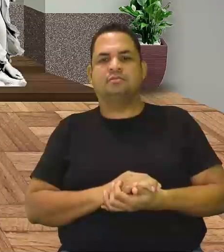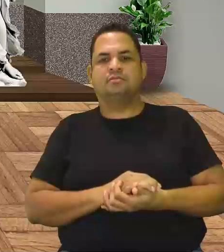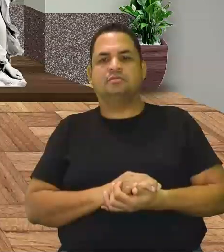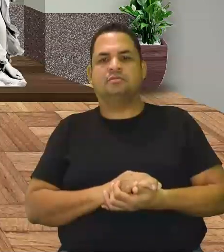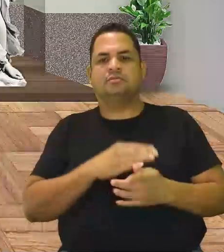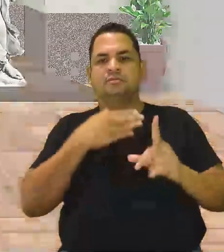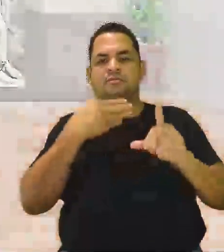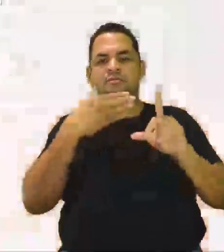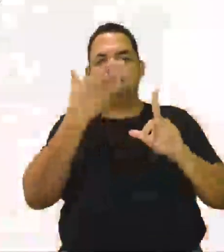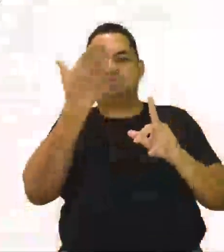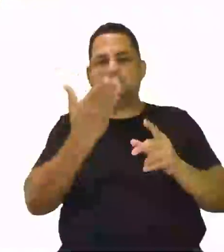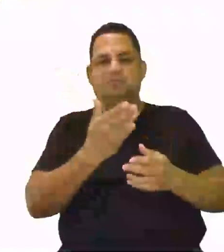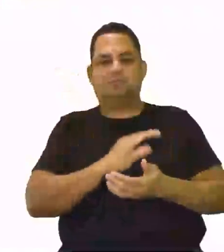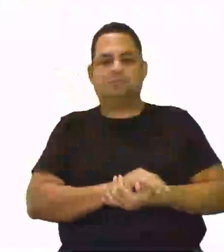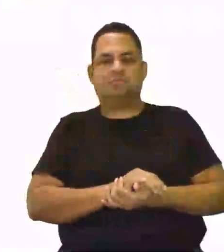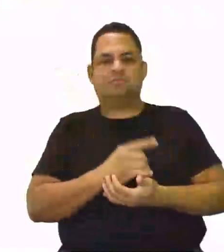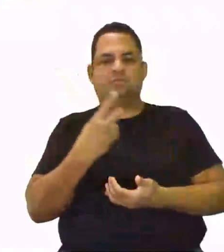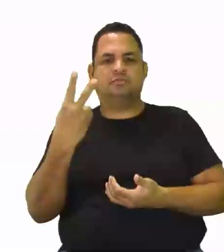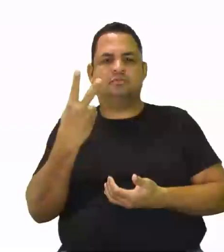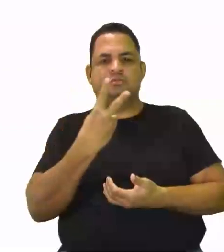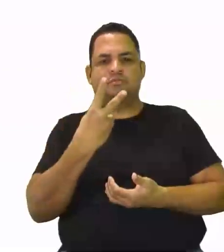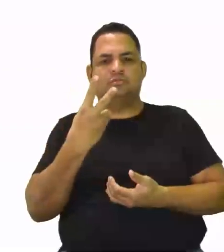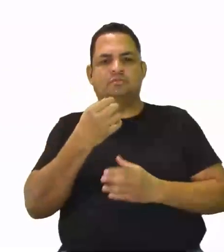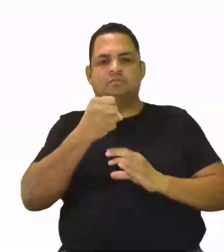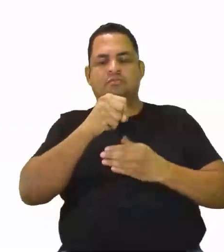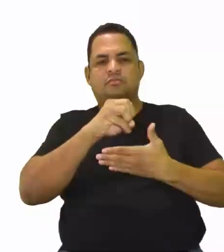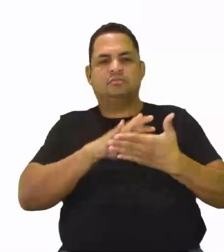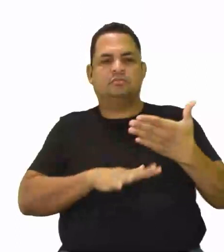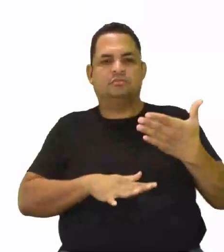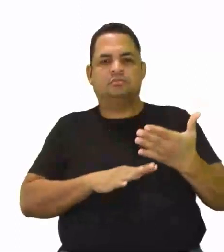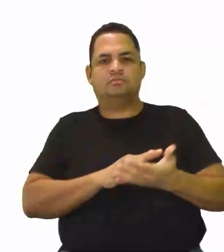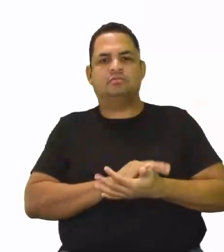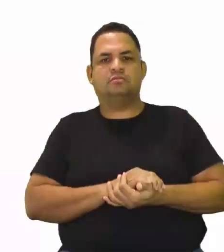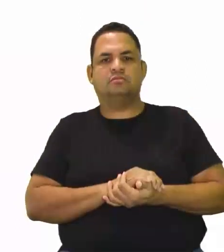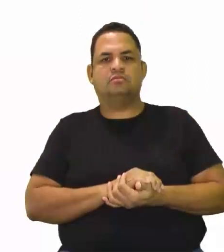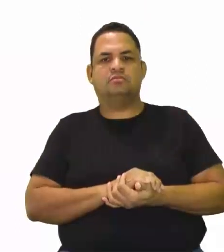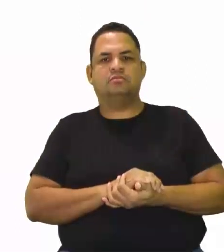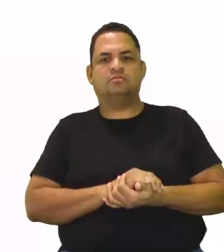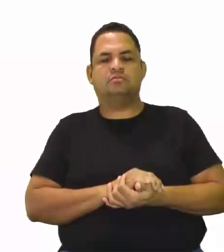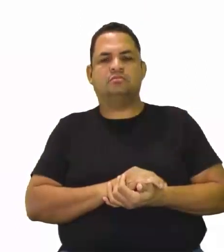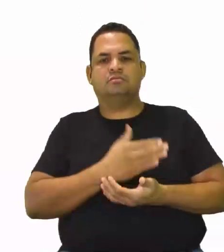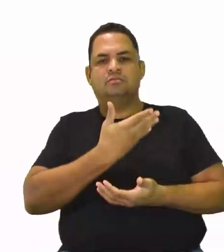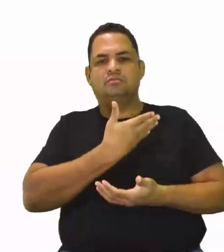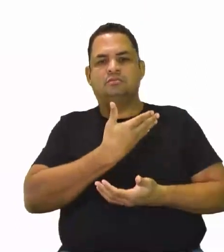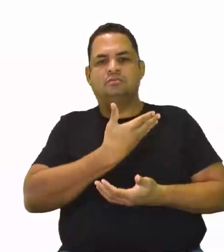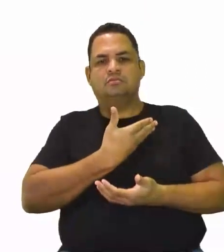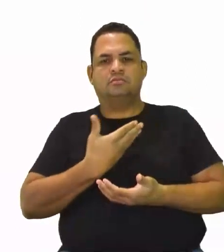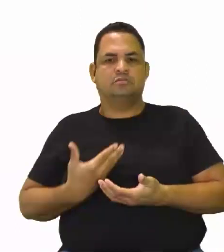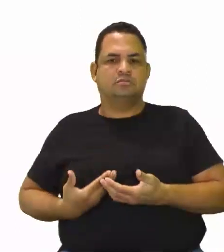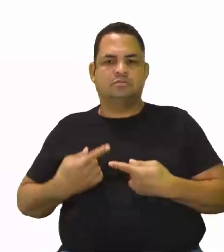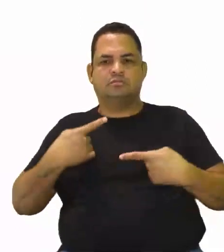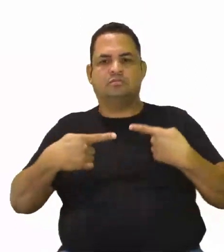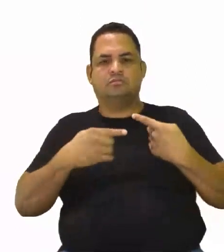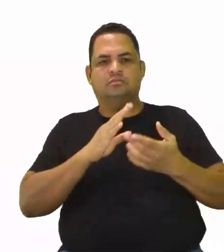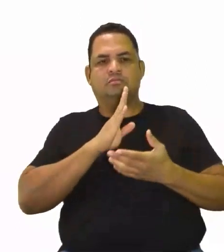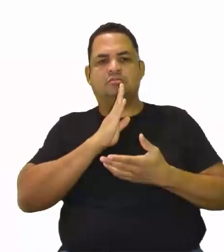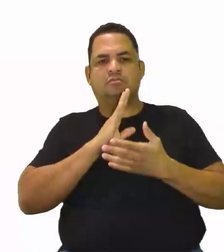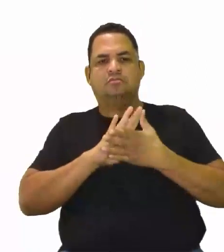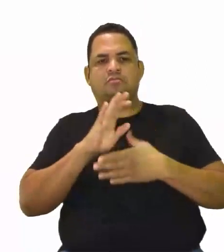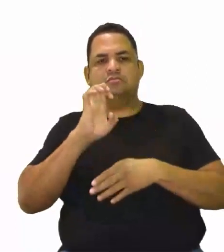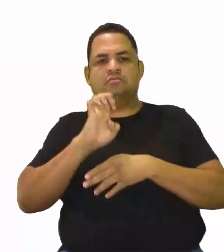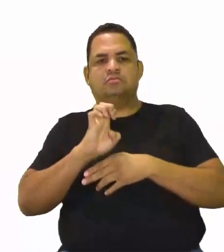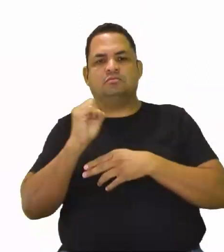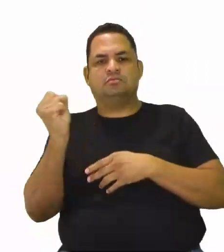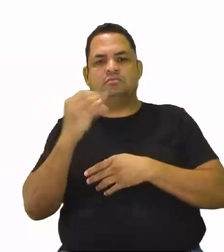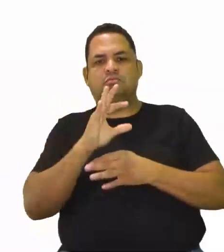Na tela para vocês, vamos ver a segunda questão. O regime político conhecido como Estado Novo,